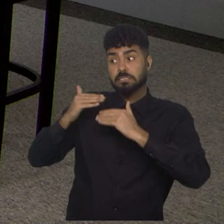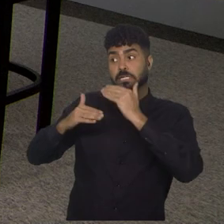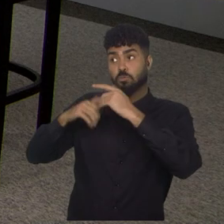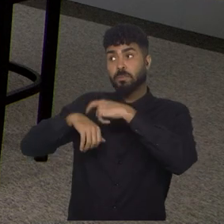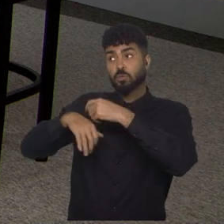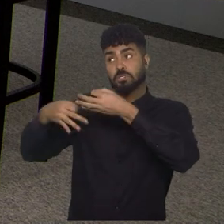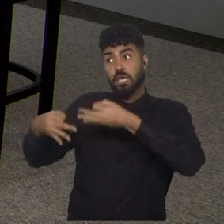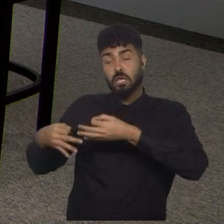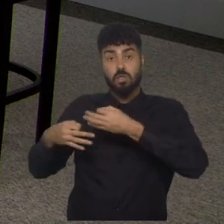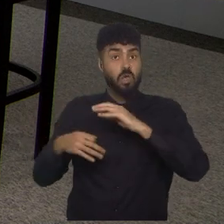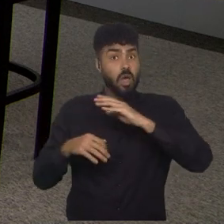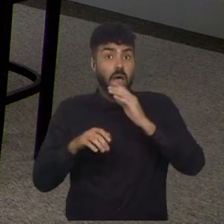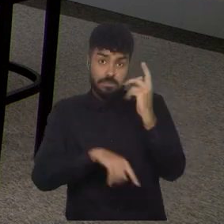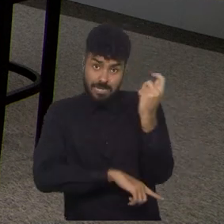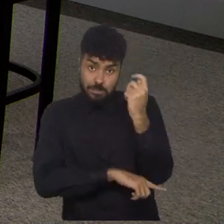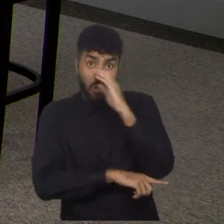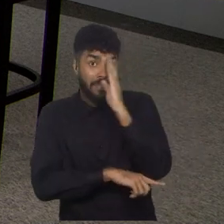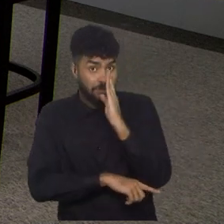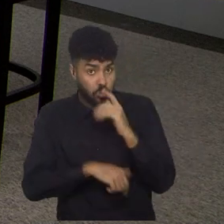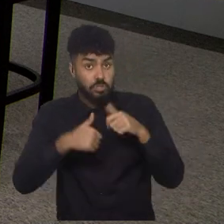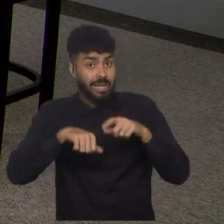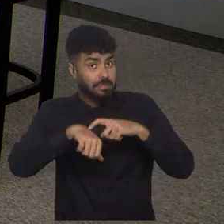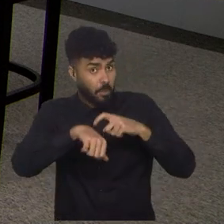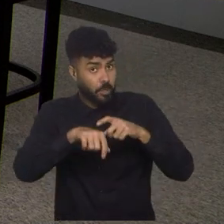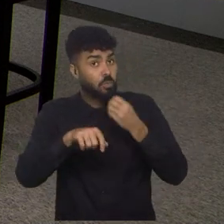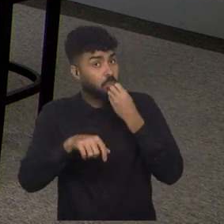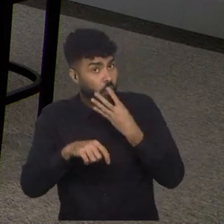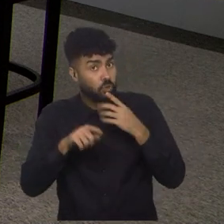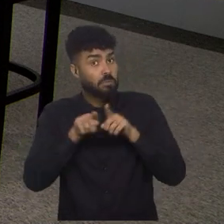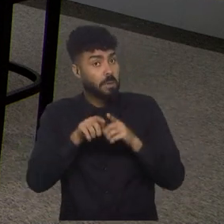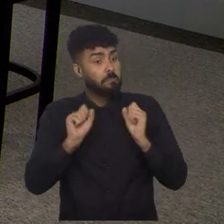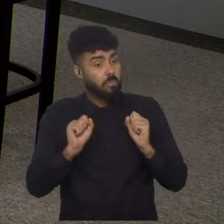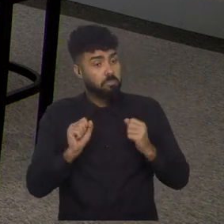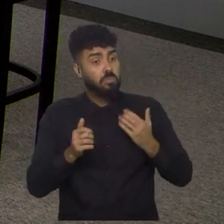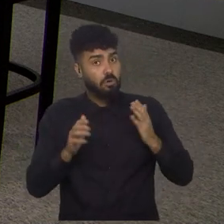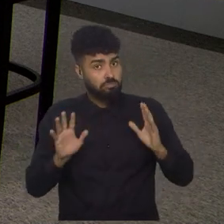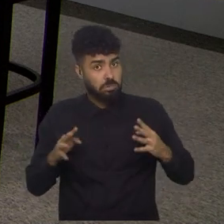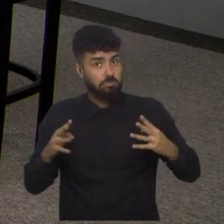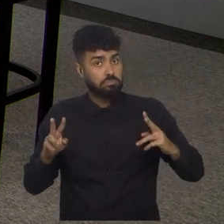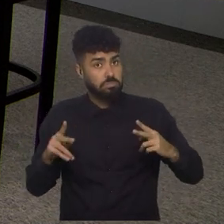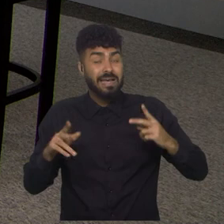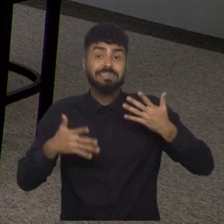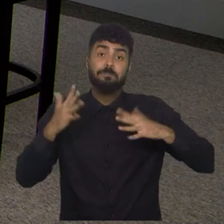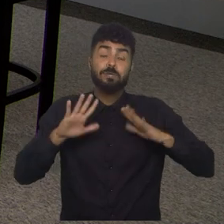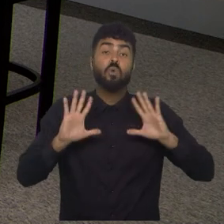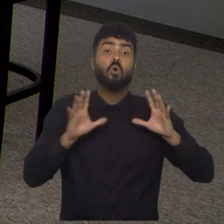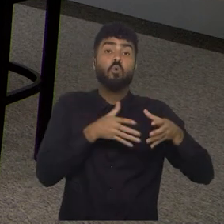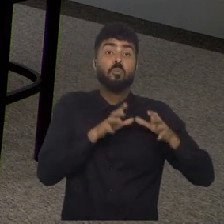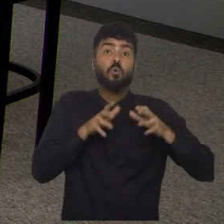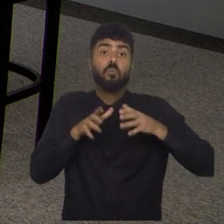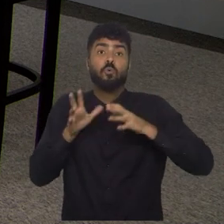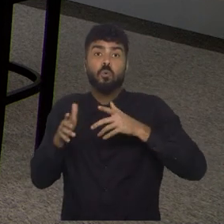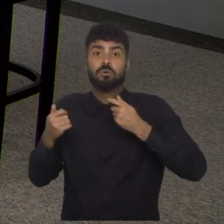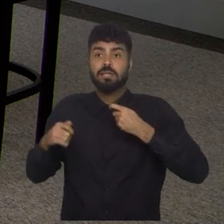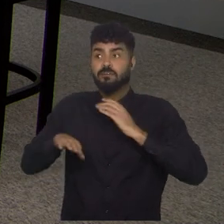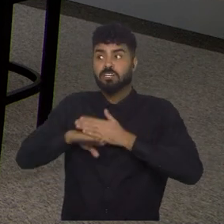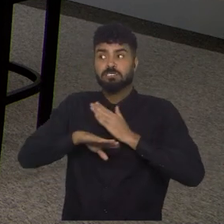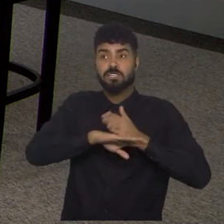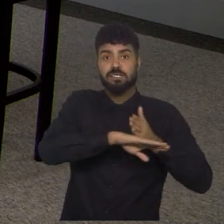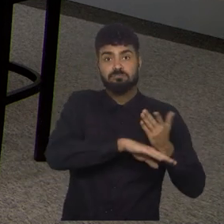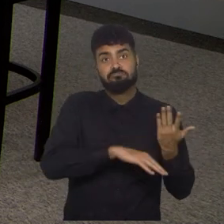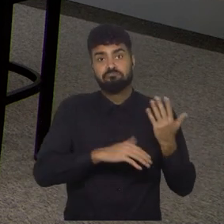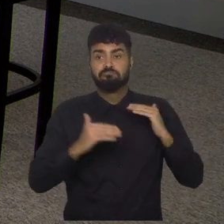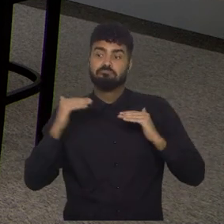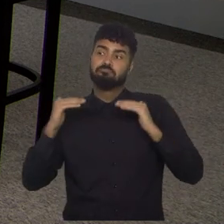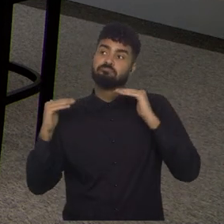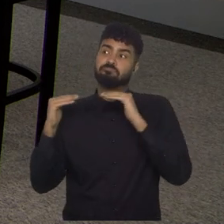Brasil está num momento muito bom, acho que o Brasil pode ir além, depende muito do chaveamento, acho que dá para a gente poder encarar de frente a frente. Mas